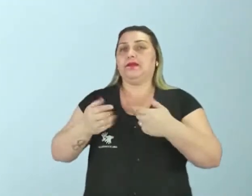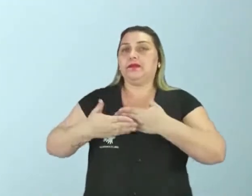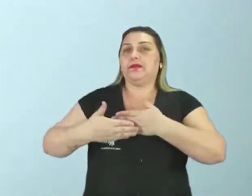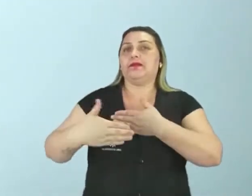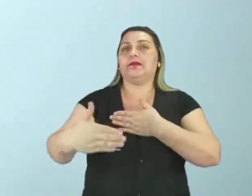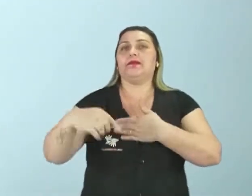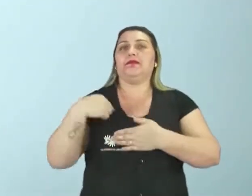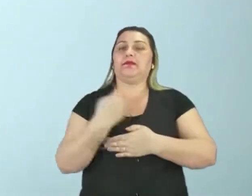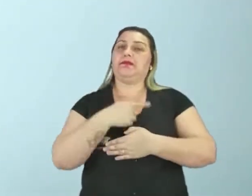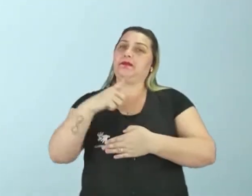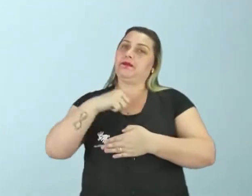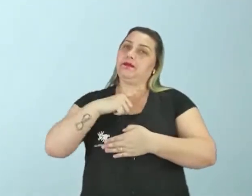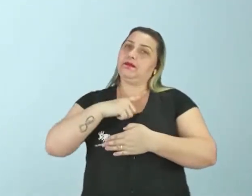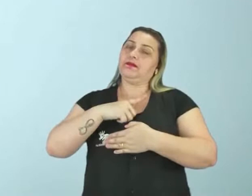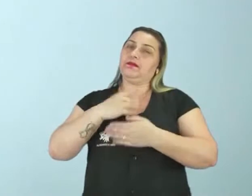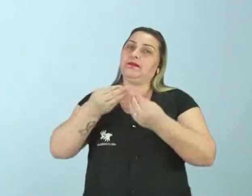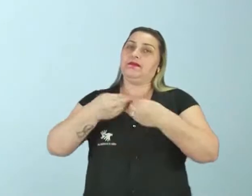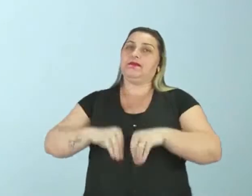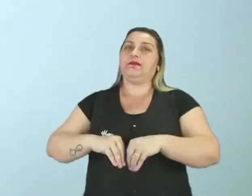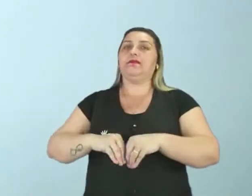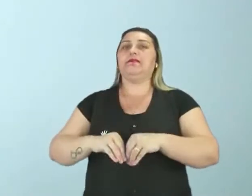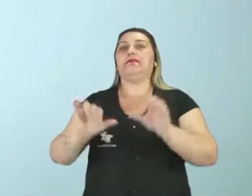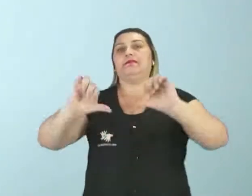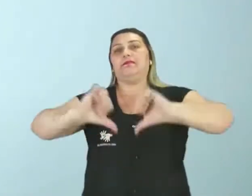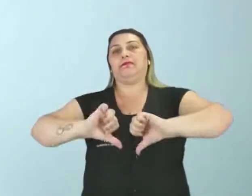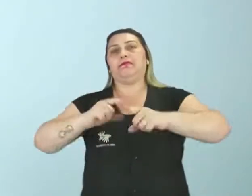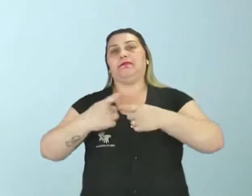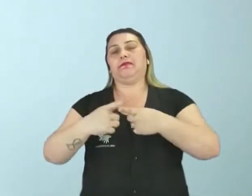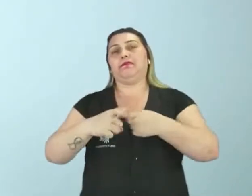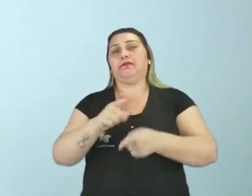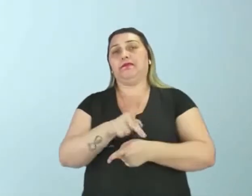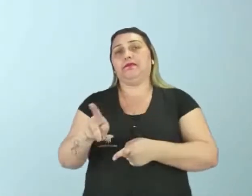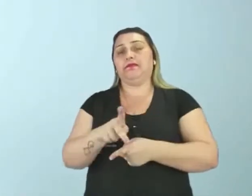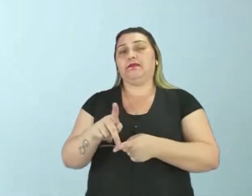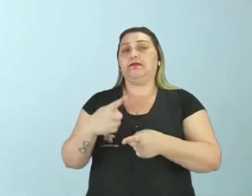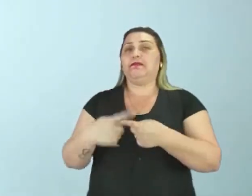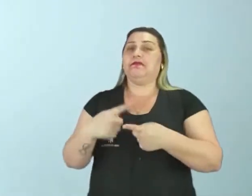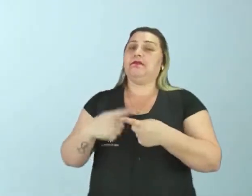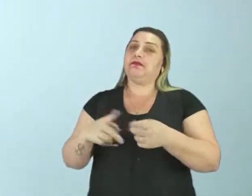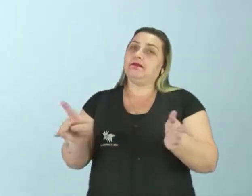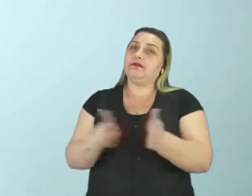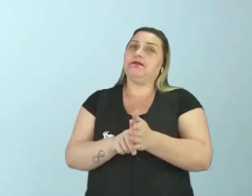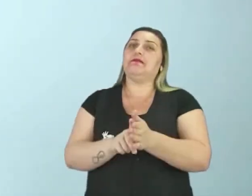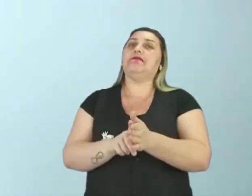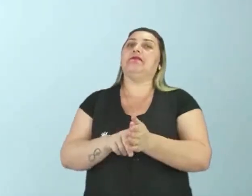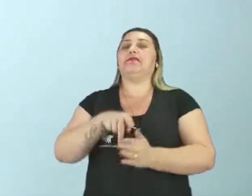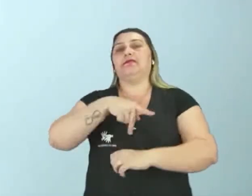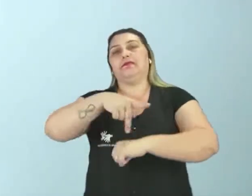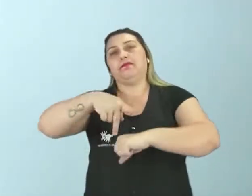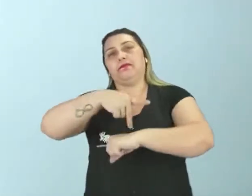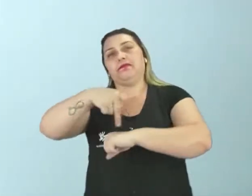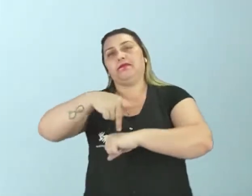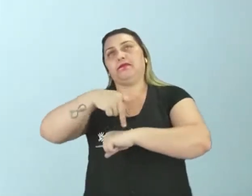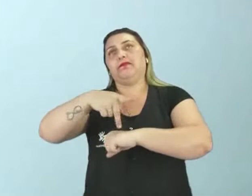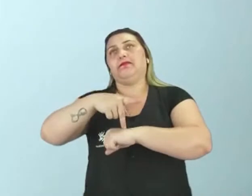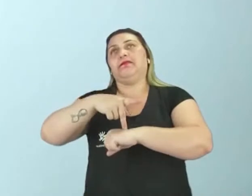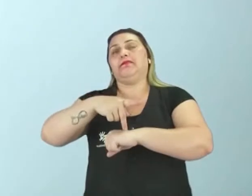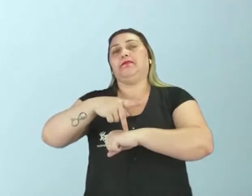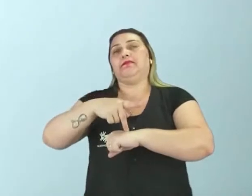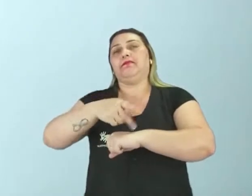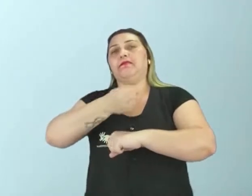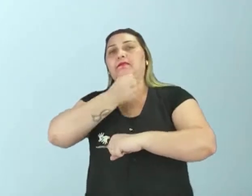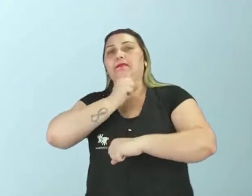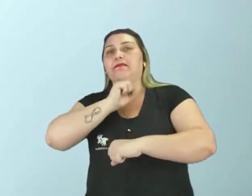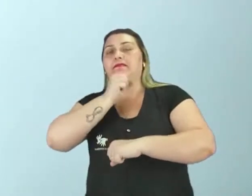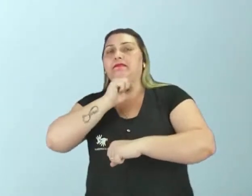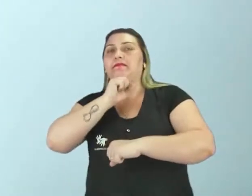nós podemos ter consequências piores. Por quê, professora? Porque nós fazemos parte de um país que está